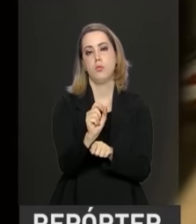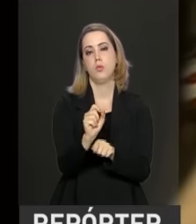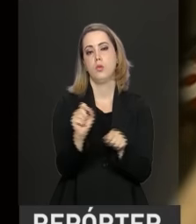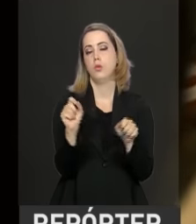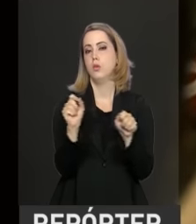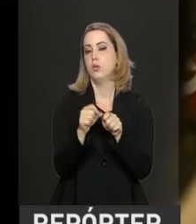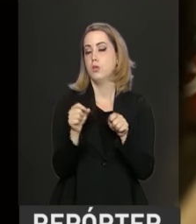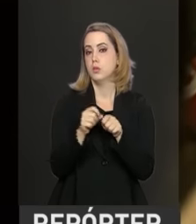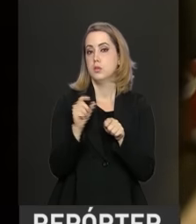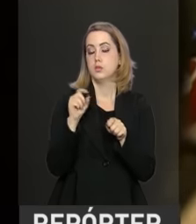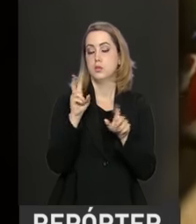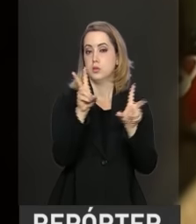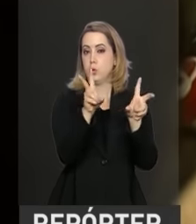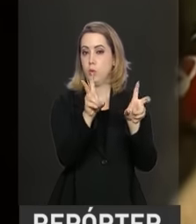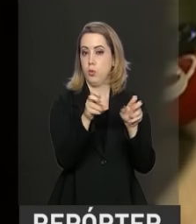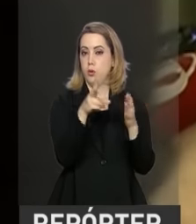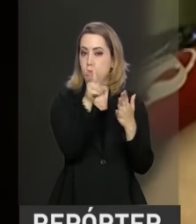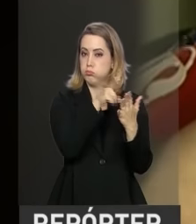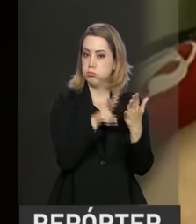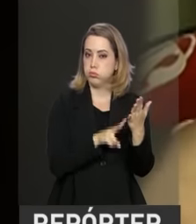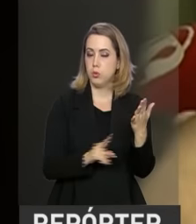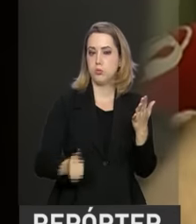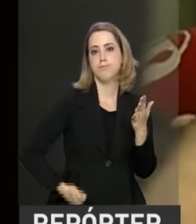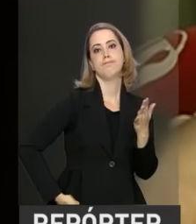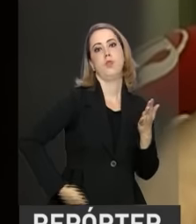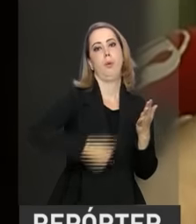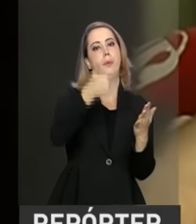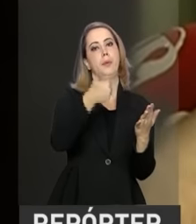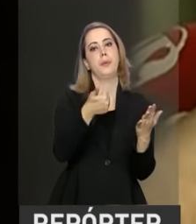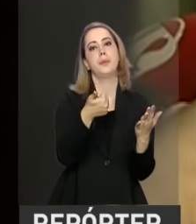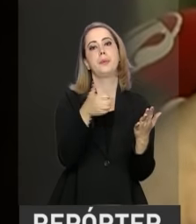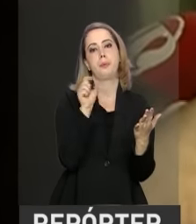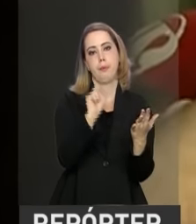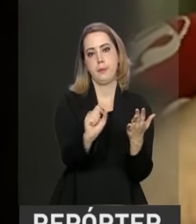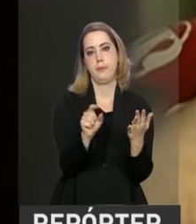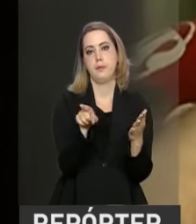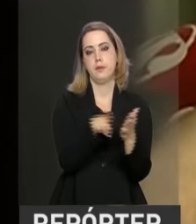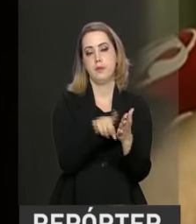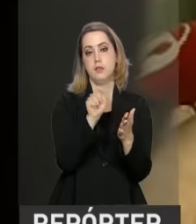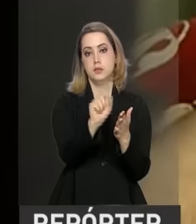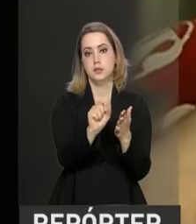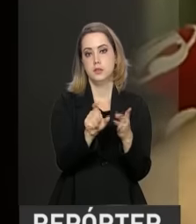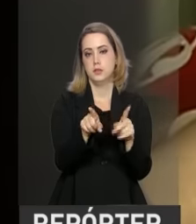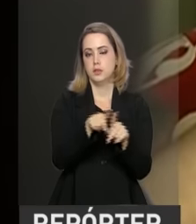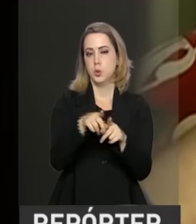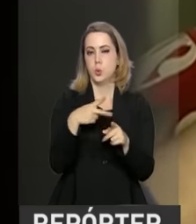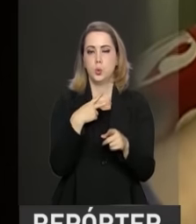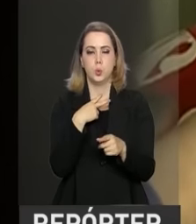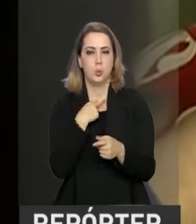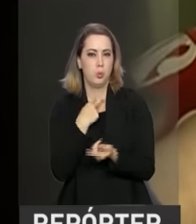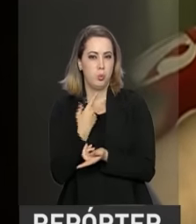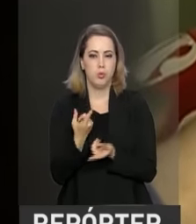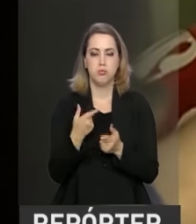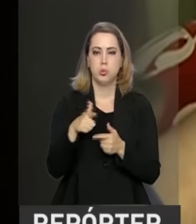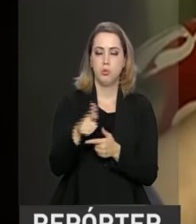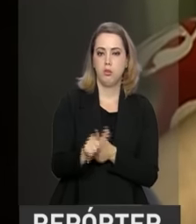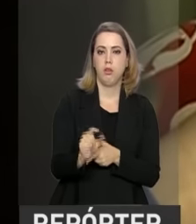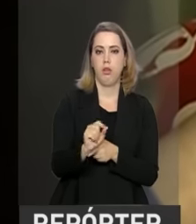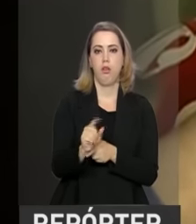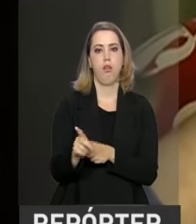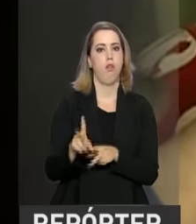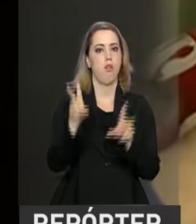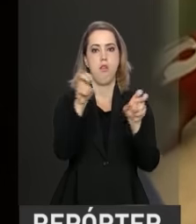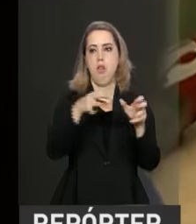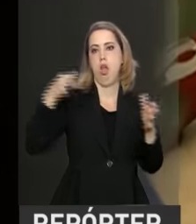que o texto seja o melhor possível. Não existe fórmula